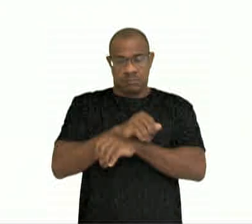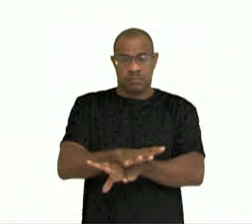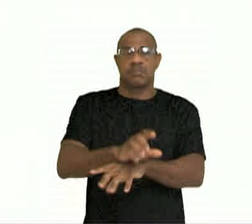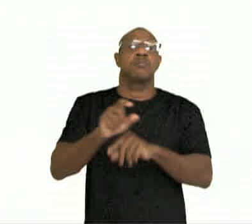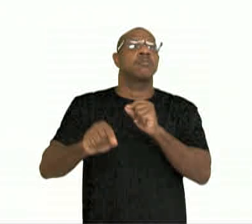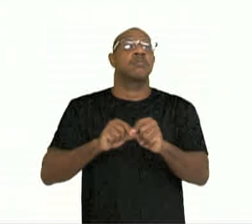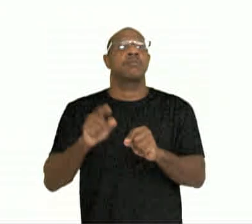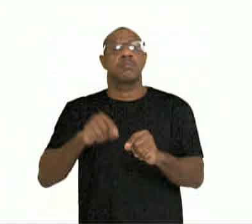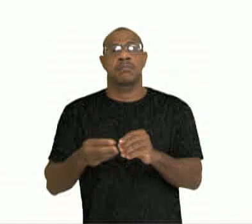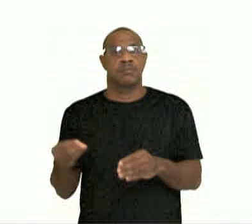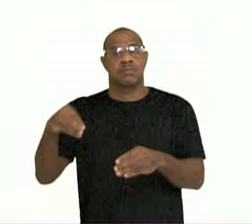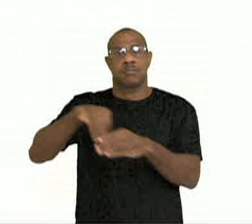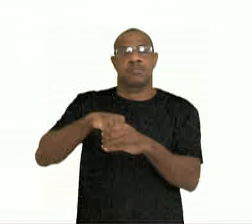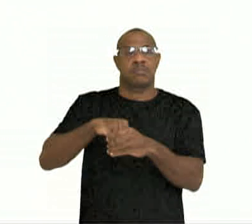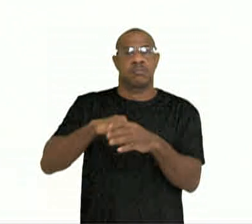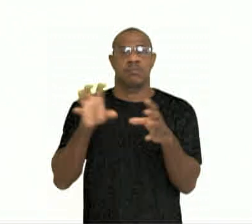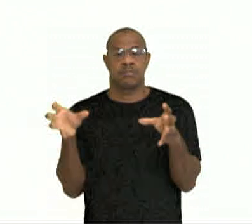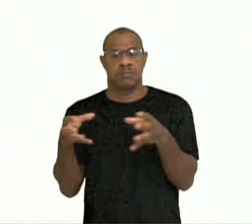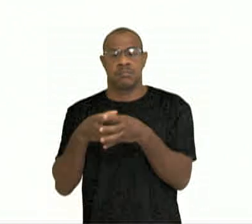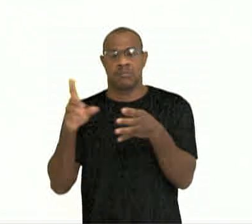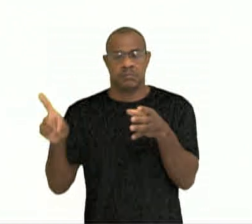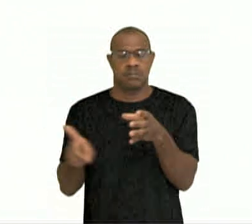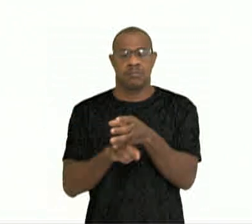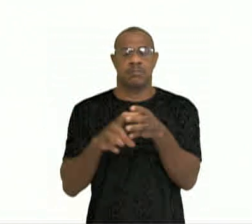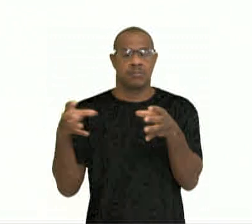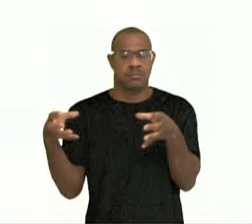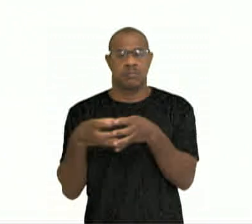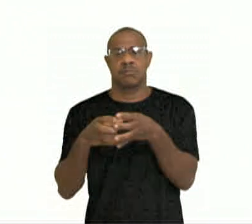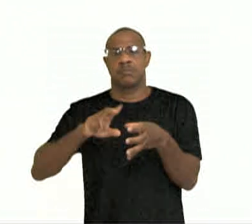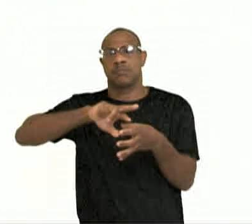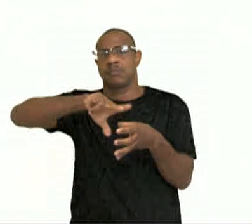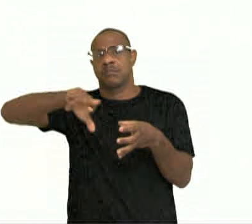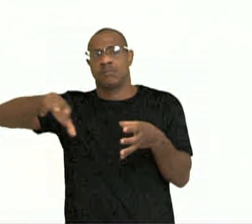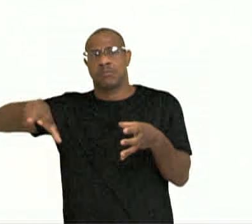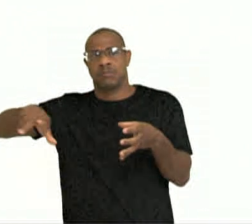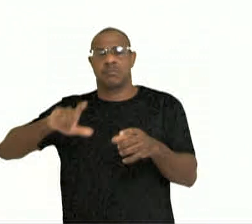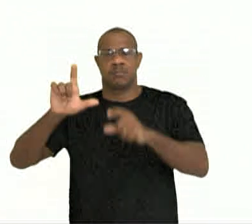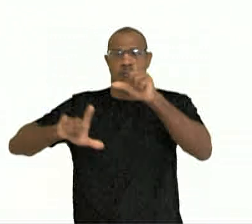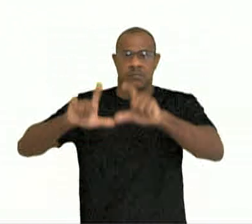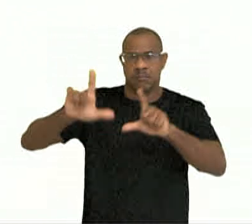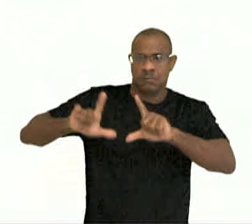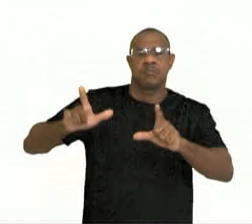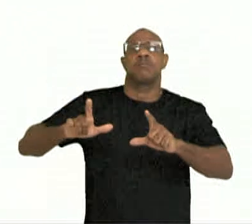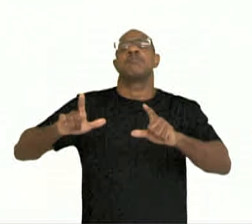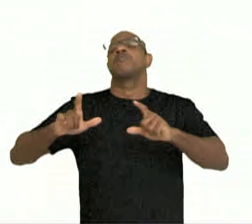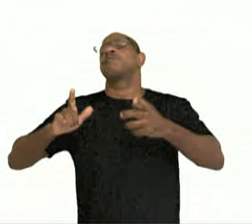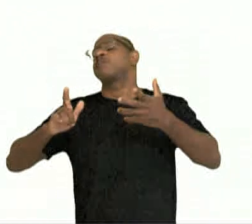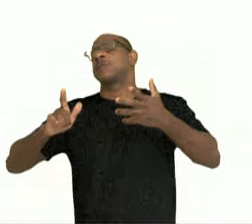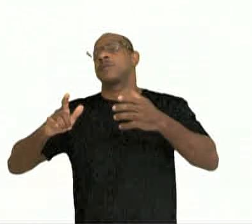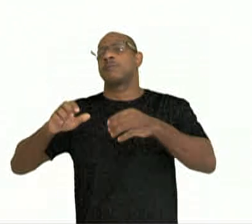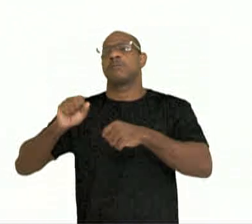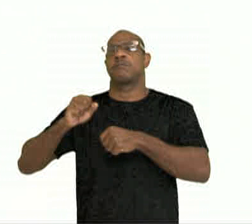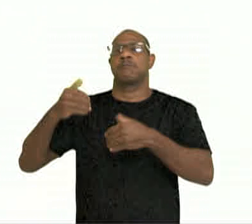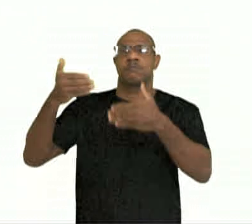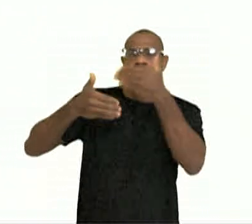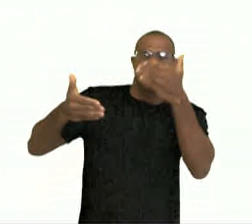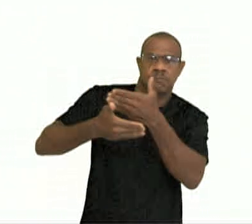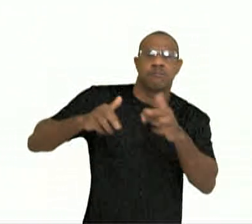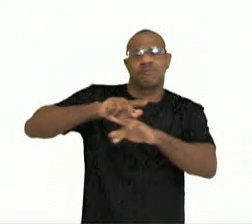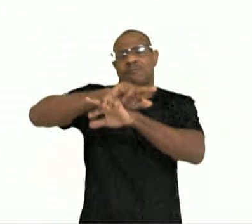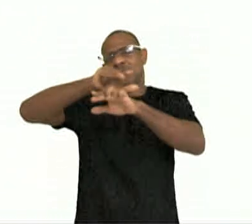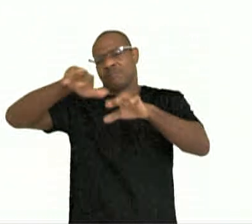a integração entre várias formas de mídias, promovendo assim uma convergência entre